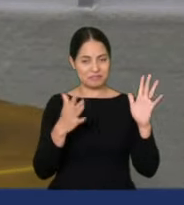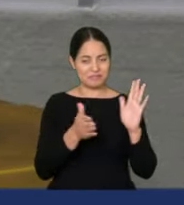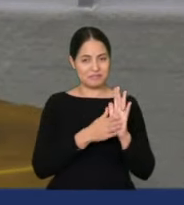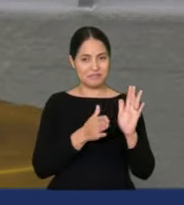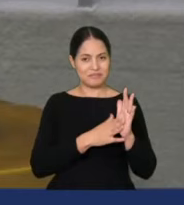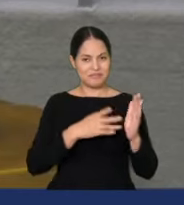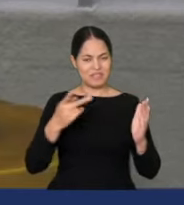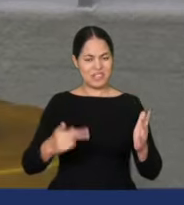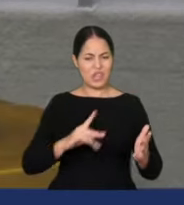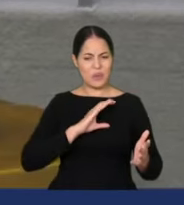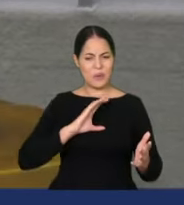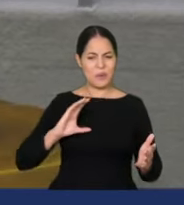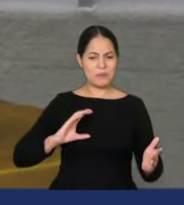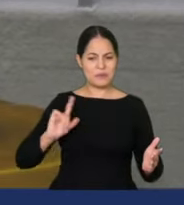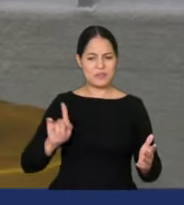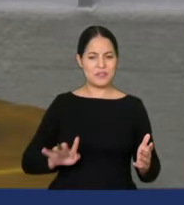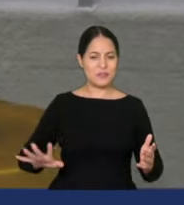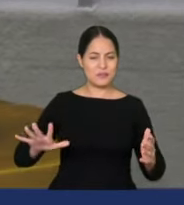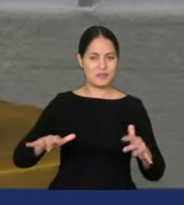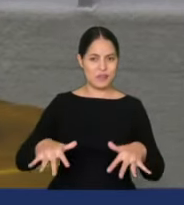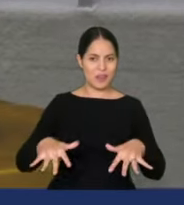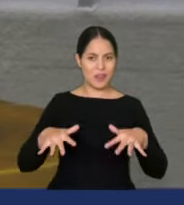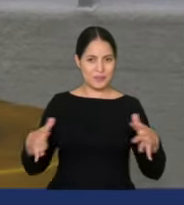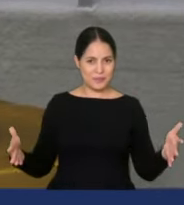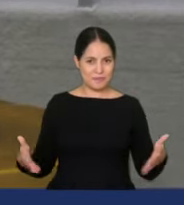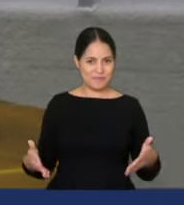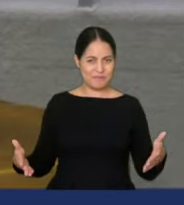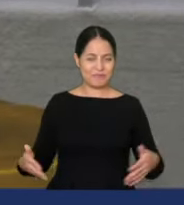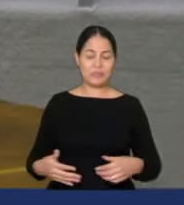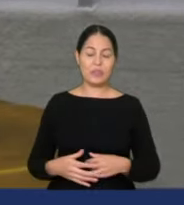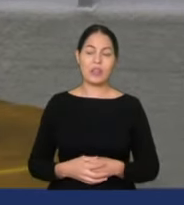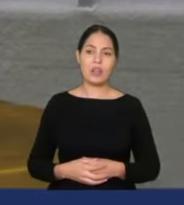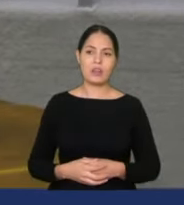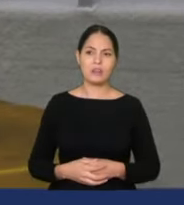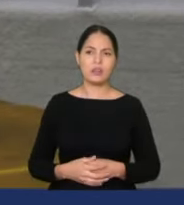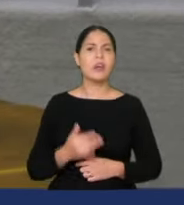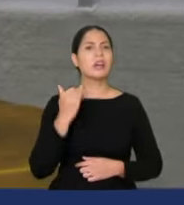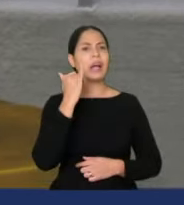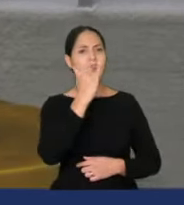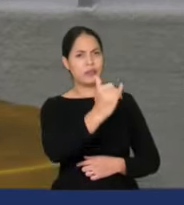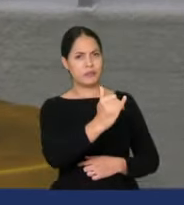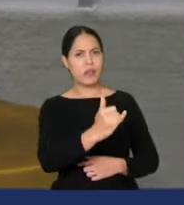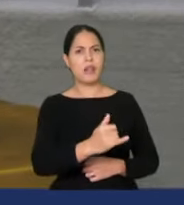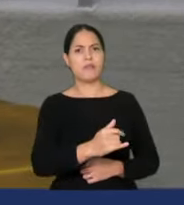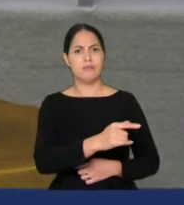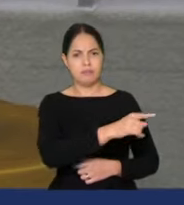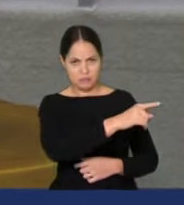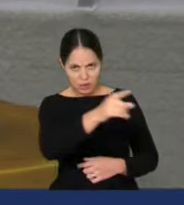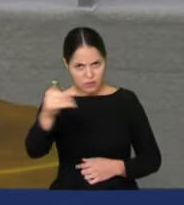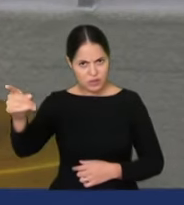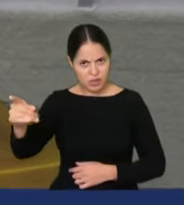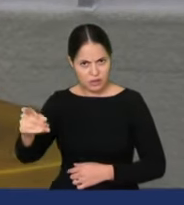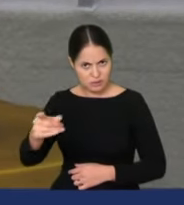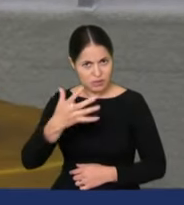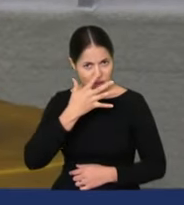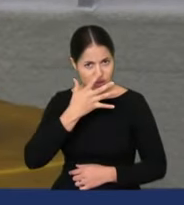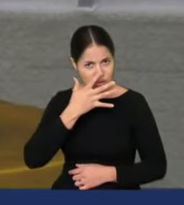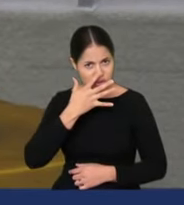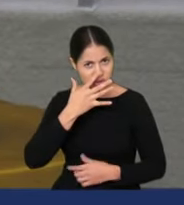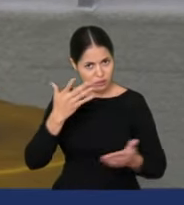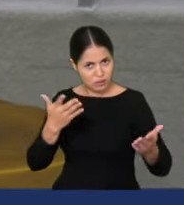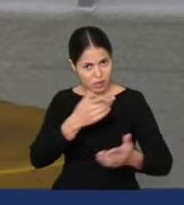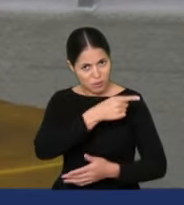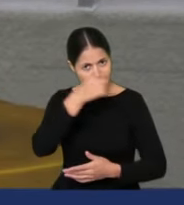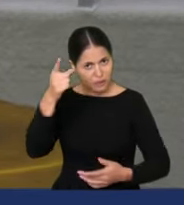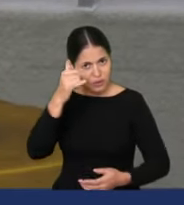comissão e quero falar para você que me assiste nesse momento que o grande e